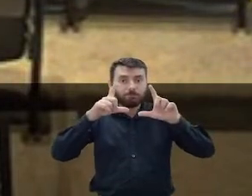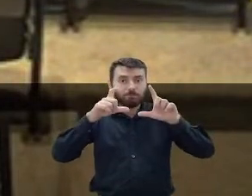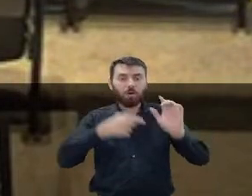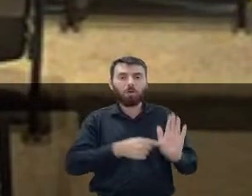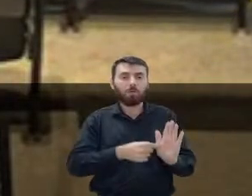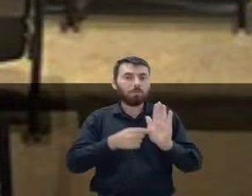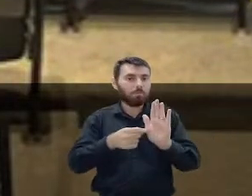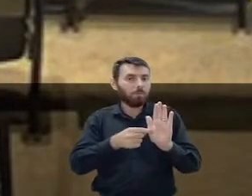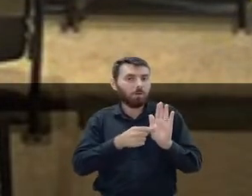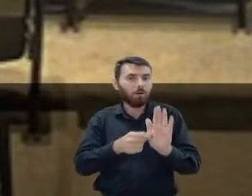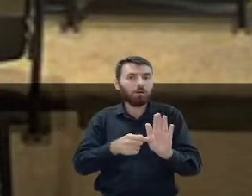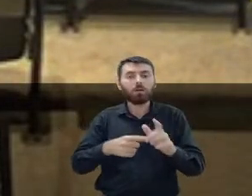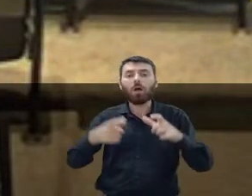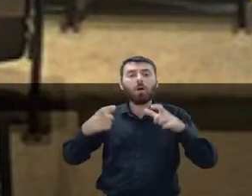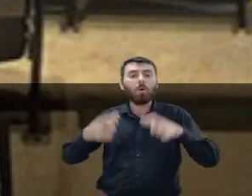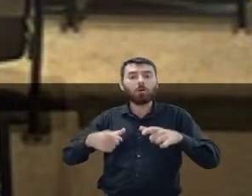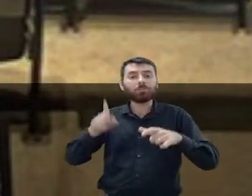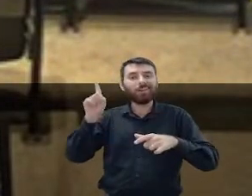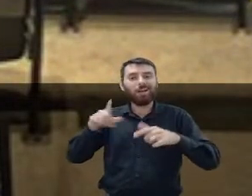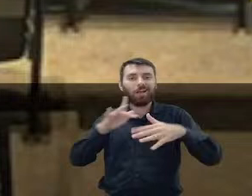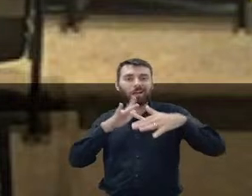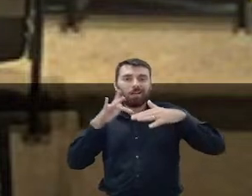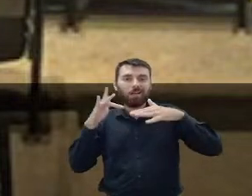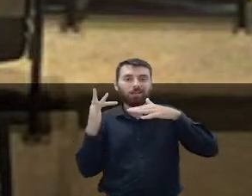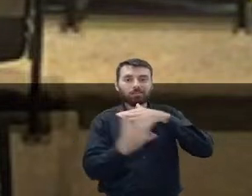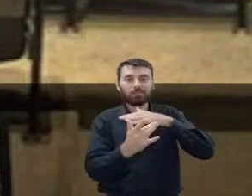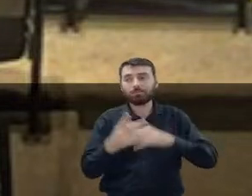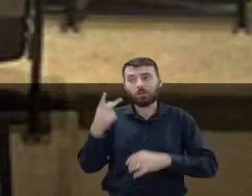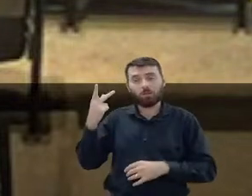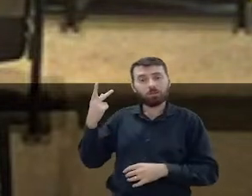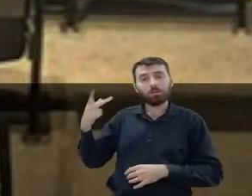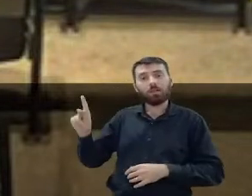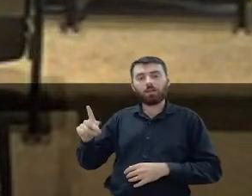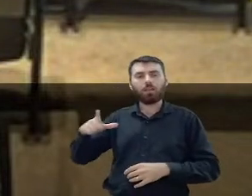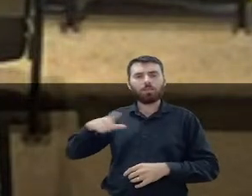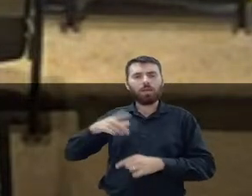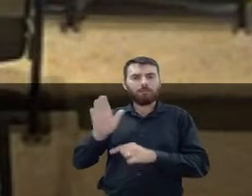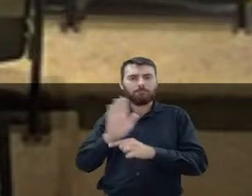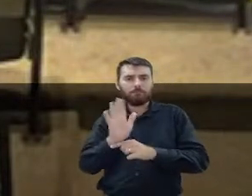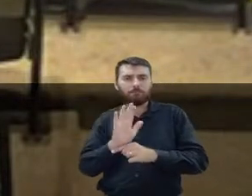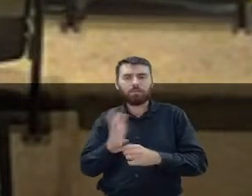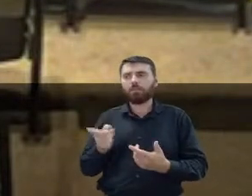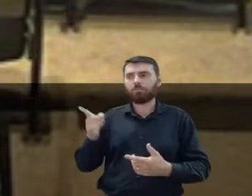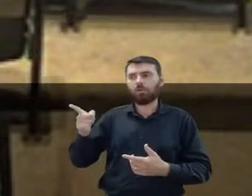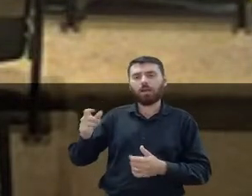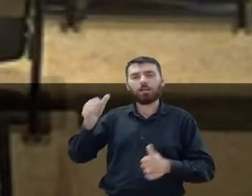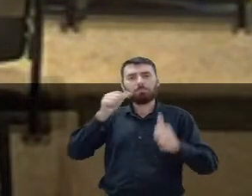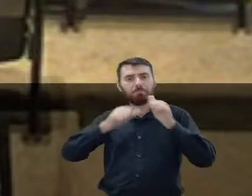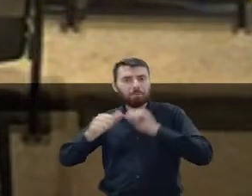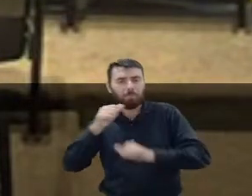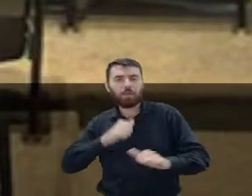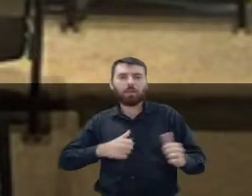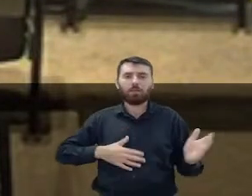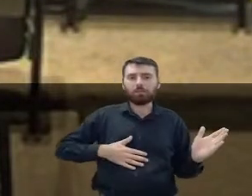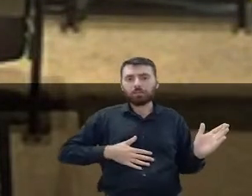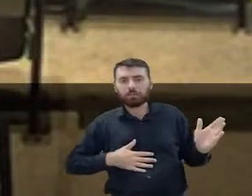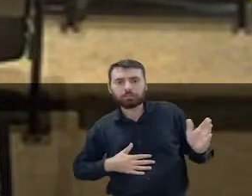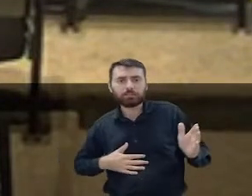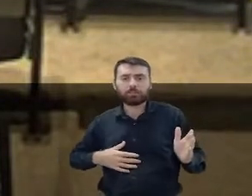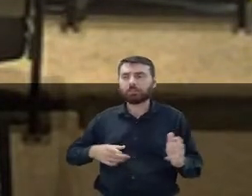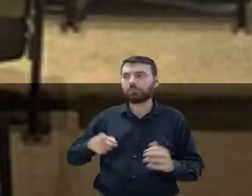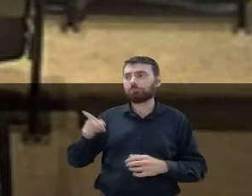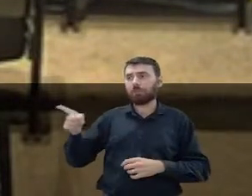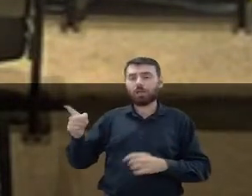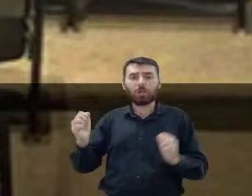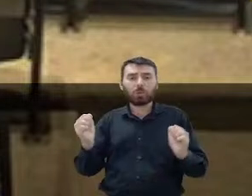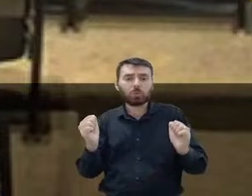redes sociais. E os vídeos mostram ela dançando ou bebendo, sem o condão extremo de dúvidas de provar a relação amorosa ou